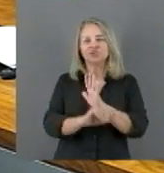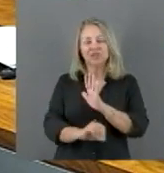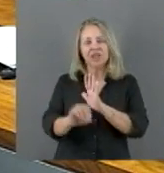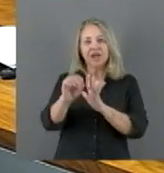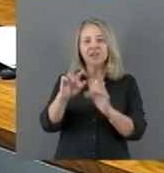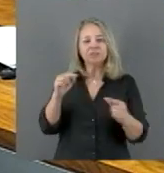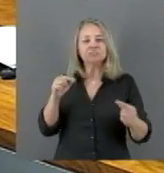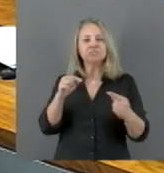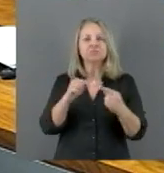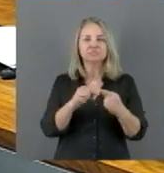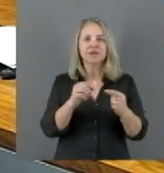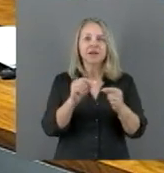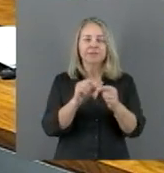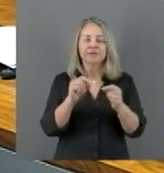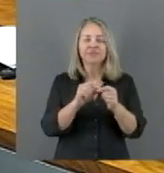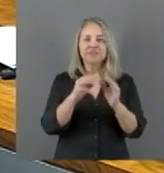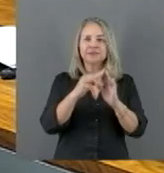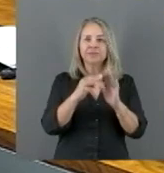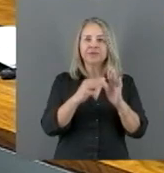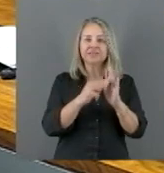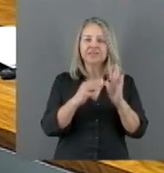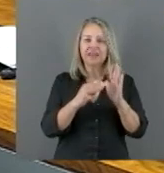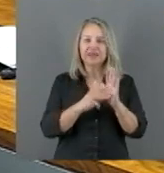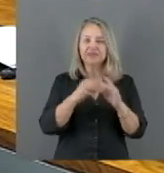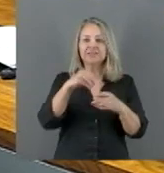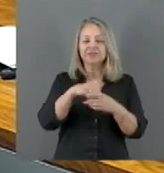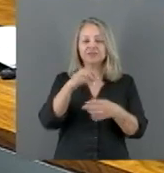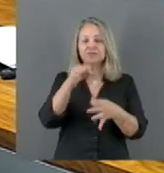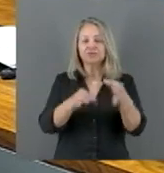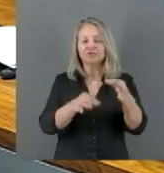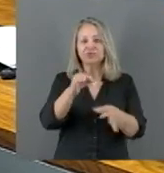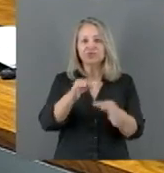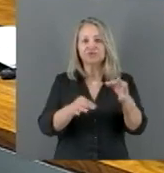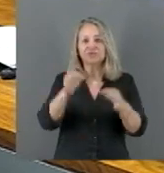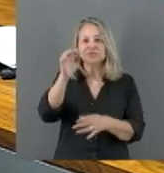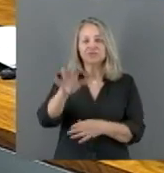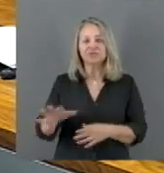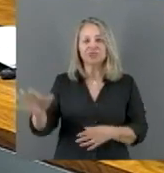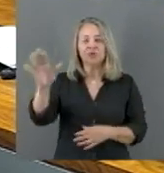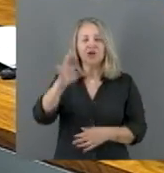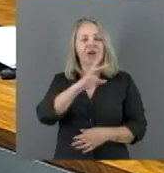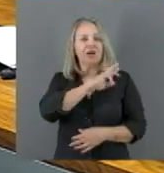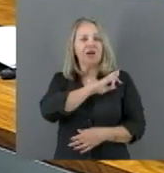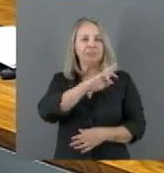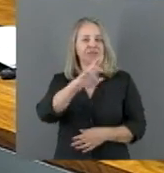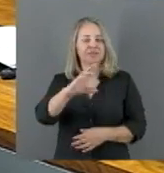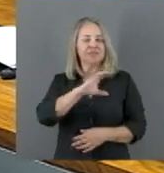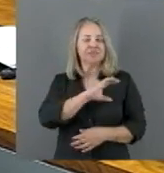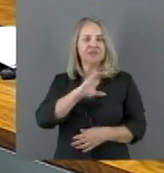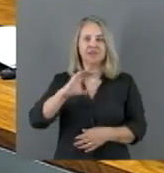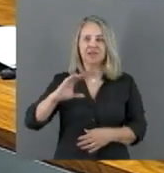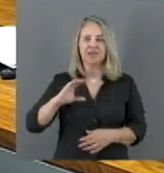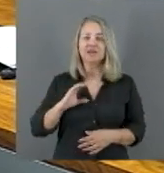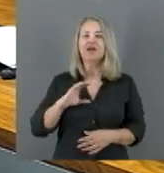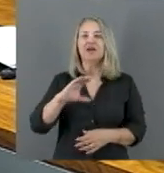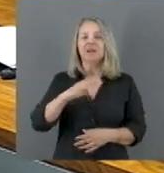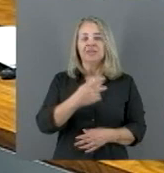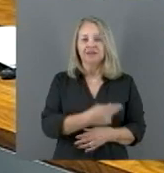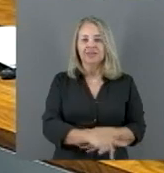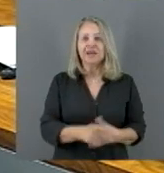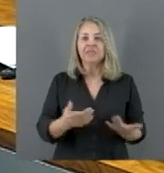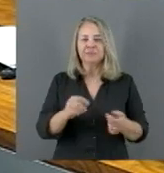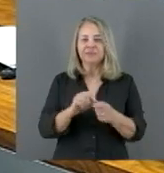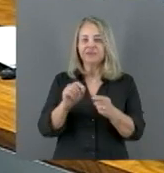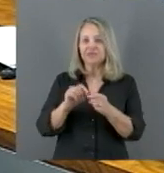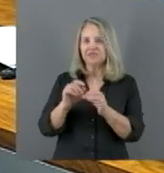à inserção de matéria no ordenamento jurídico nacional. A competência da CAS para o exame da matéria